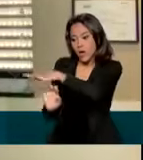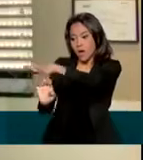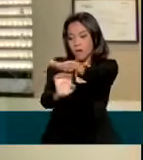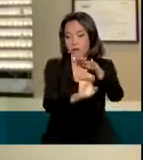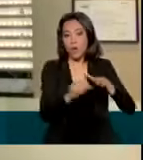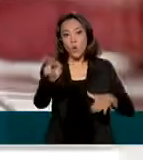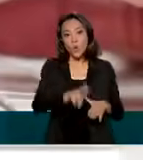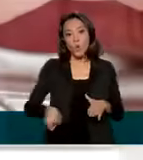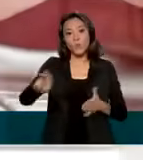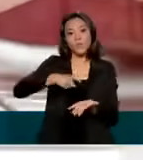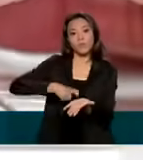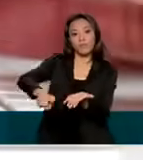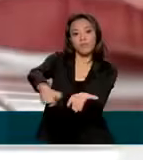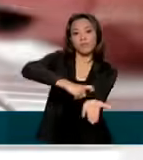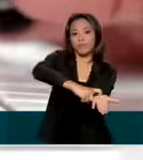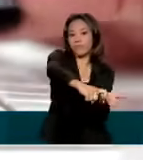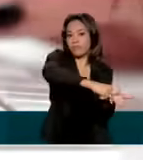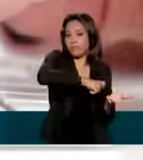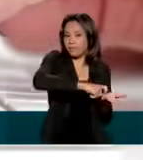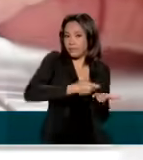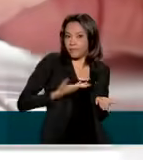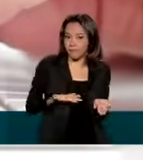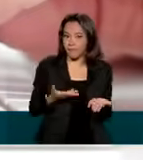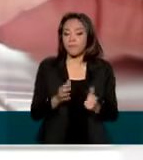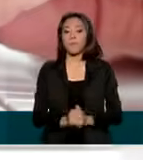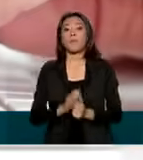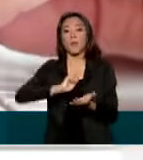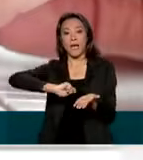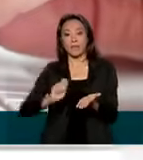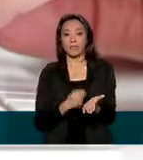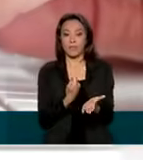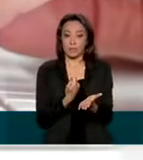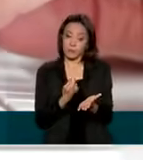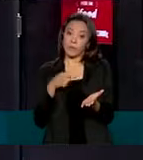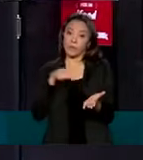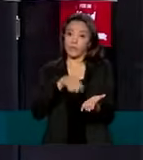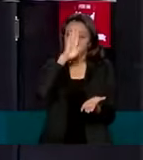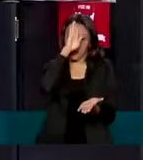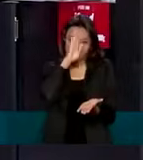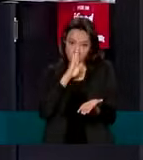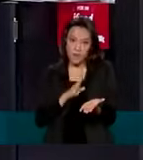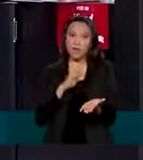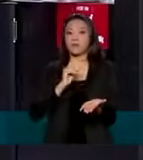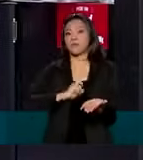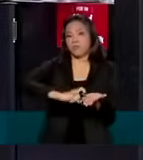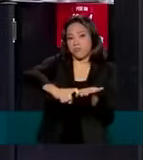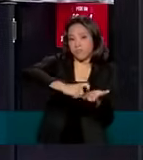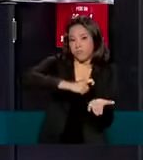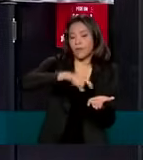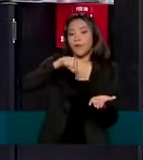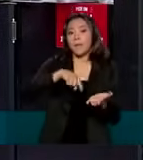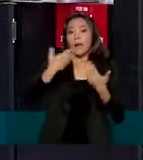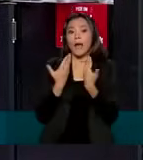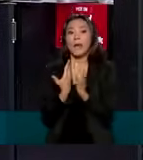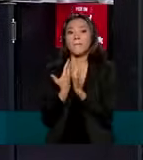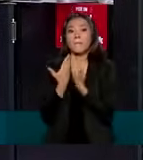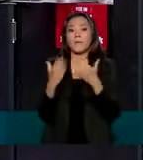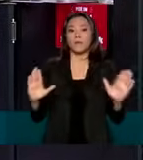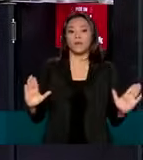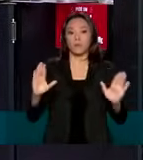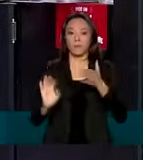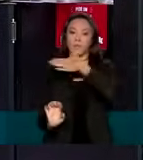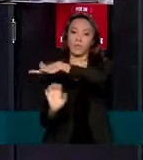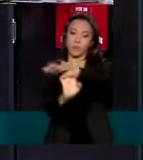processo digital. Com a implementação da assinatura digital e gratuita, o tempo médio para a abertura de uma empresa no